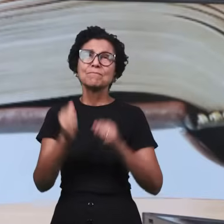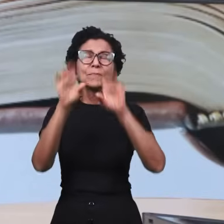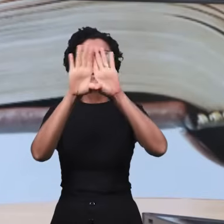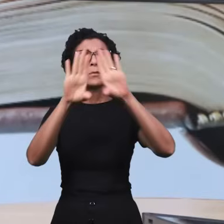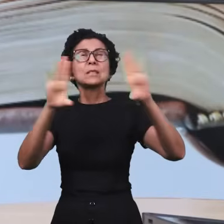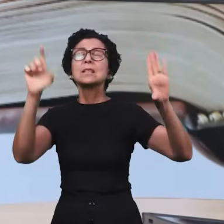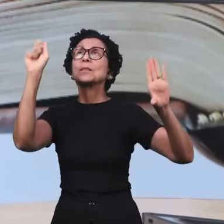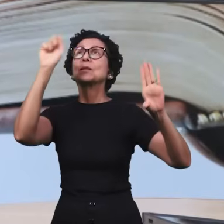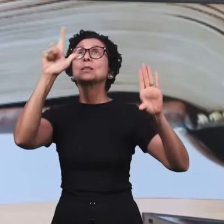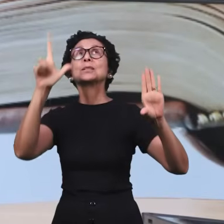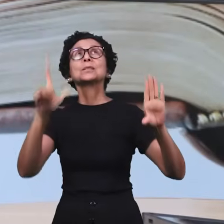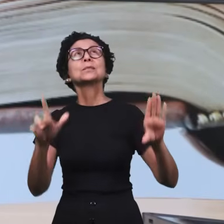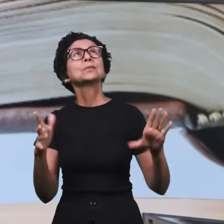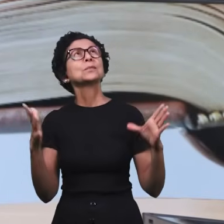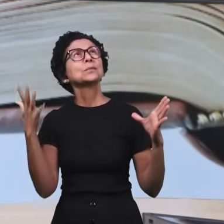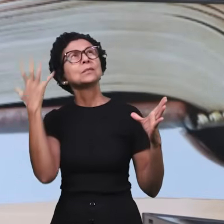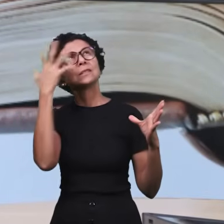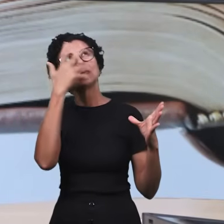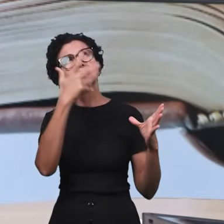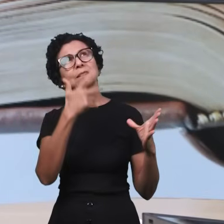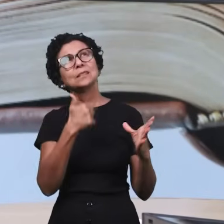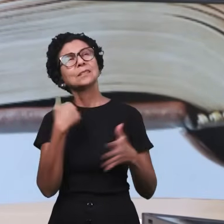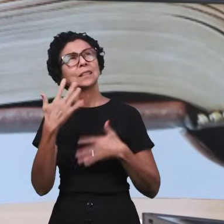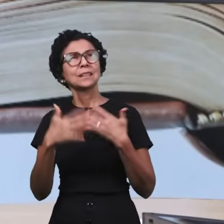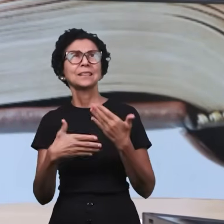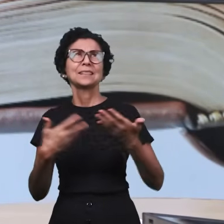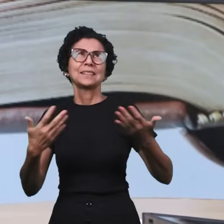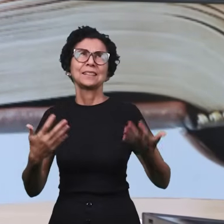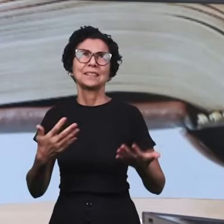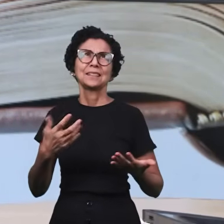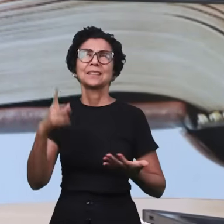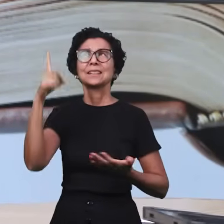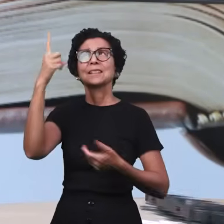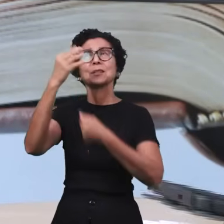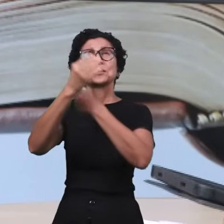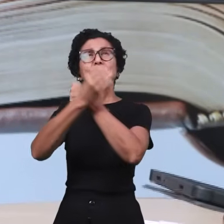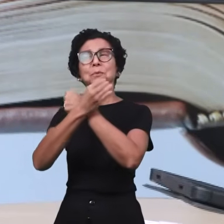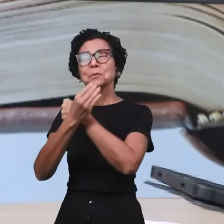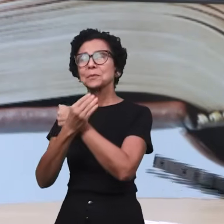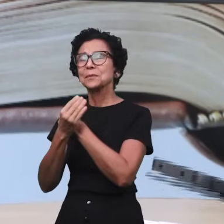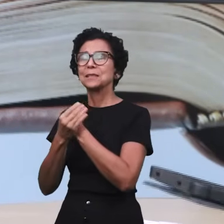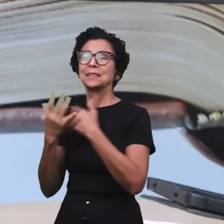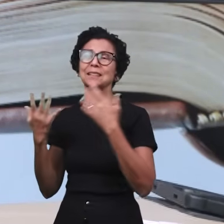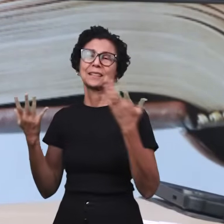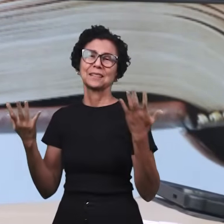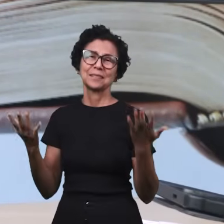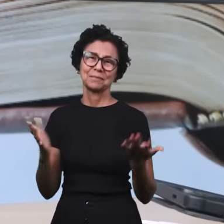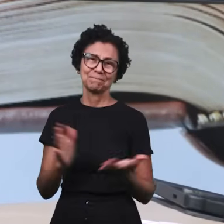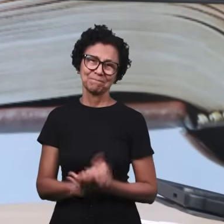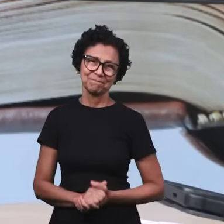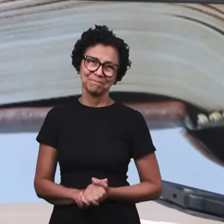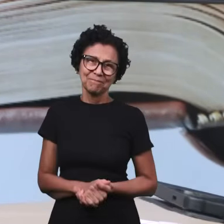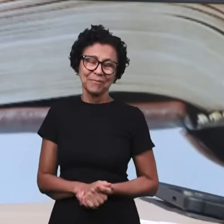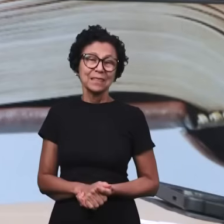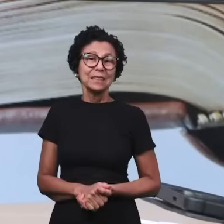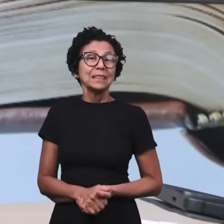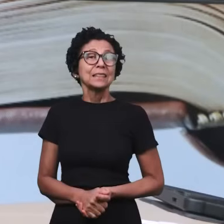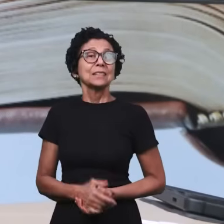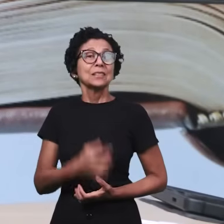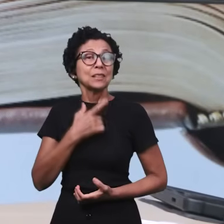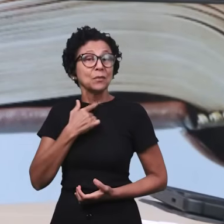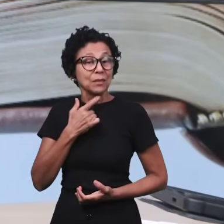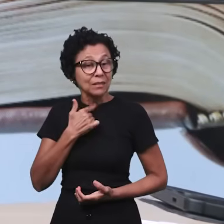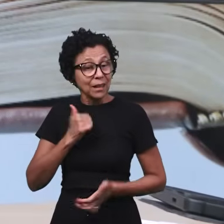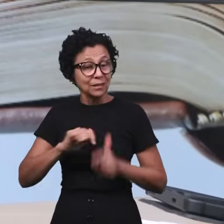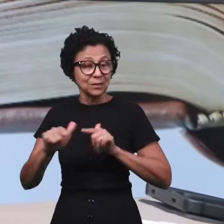azul. Isso dá alegria de saber de um Deus que cuida da nossa vida, nos proporciona tudo isso. Então, isso nos faz trabalhar